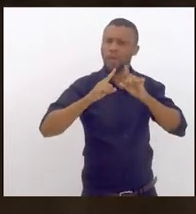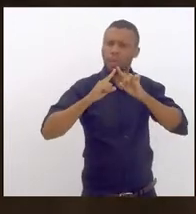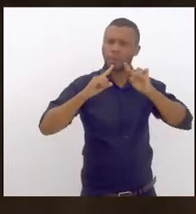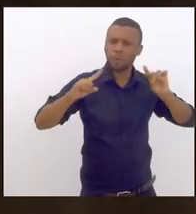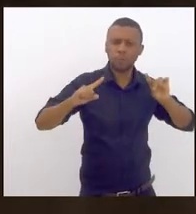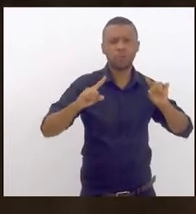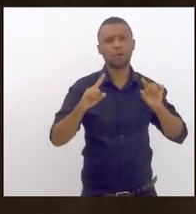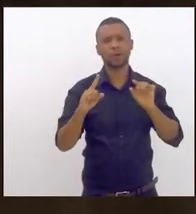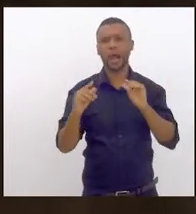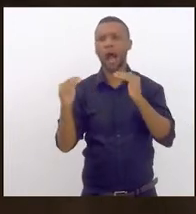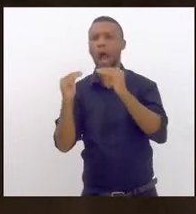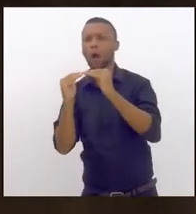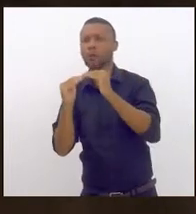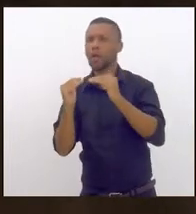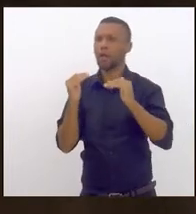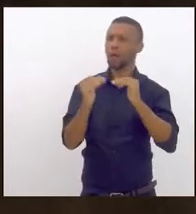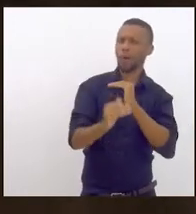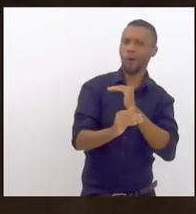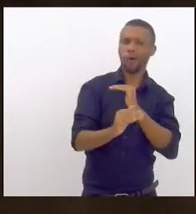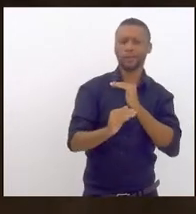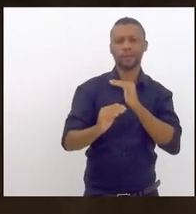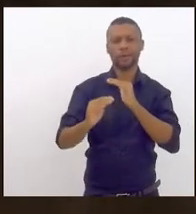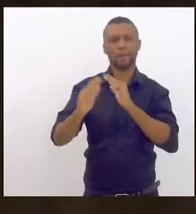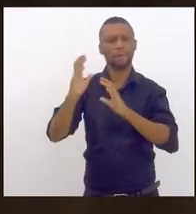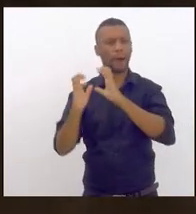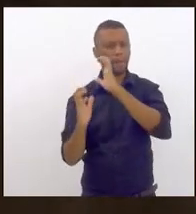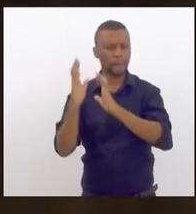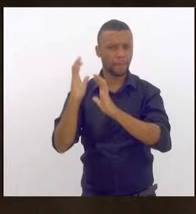a favor e contra.